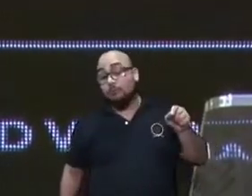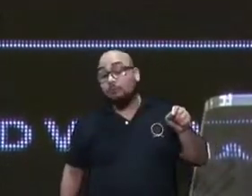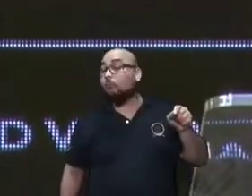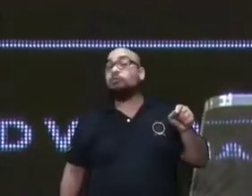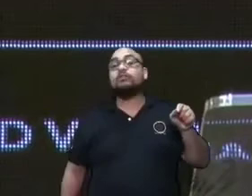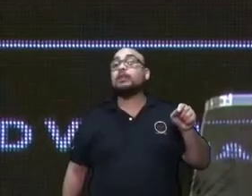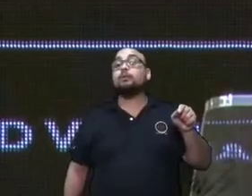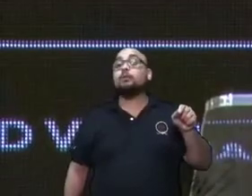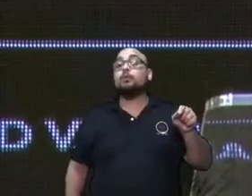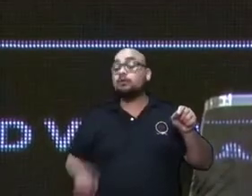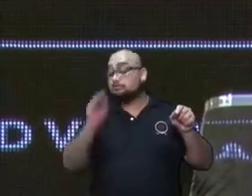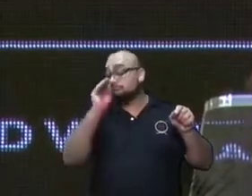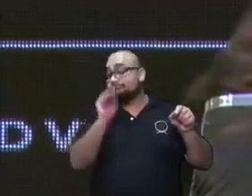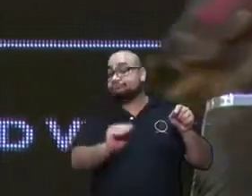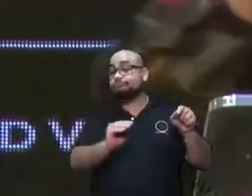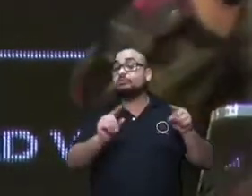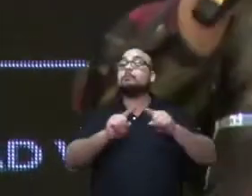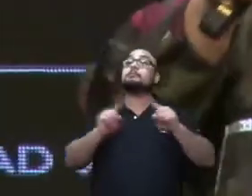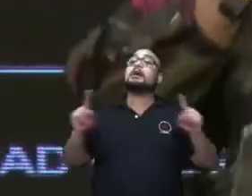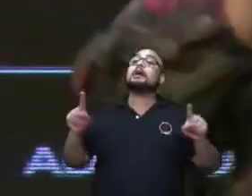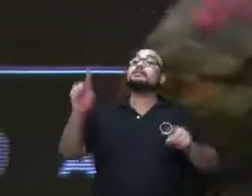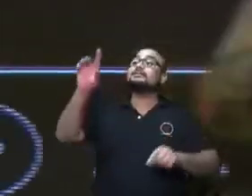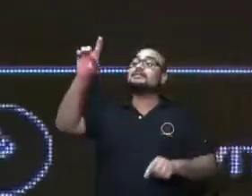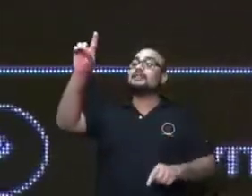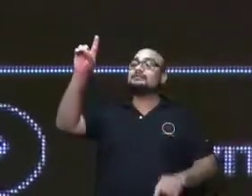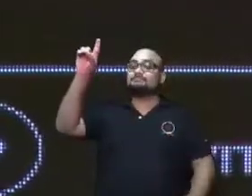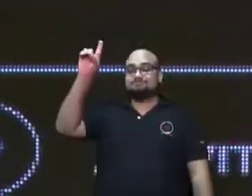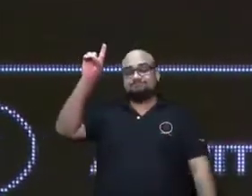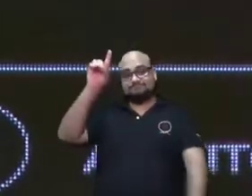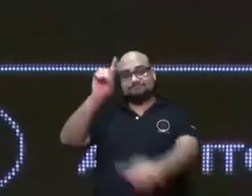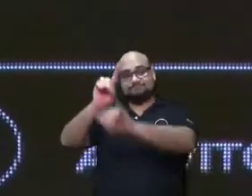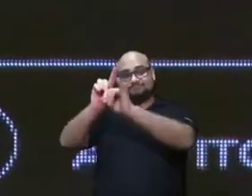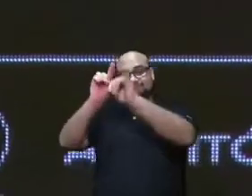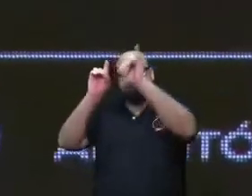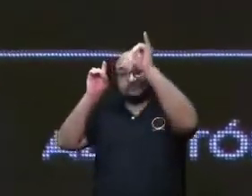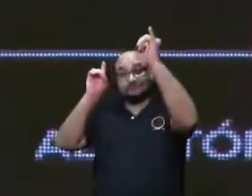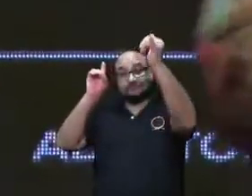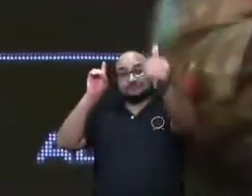Era Deus dizendo: estou te pegando,